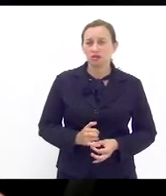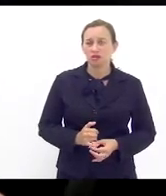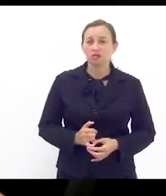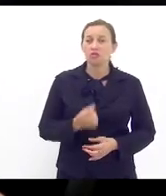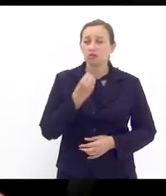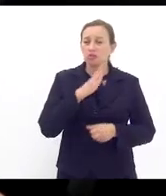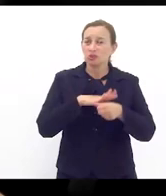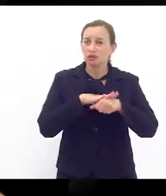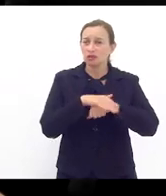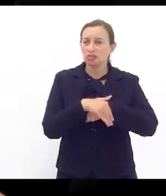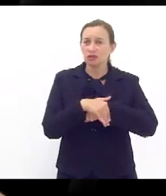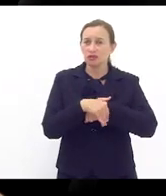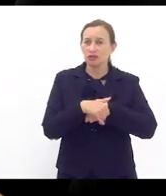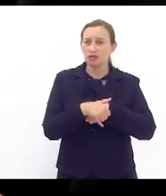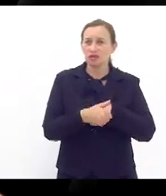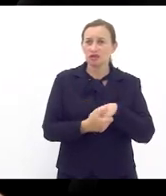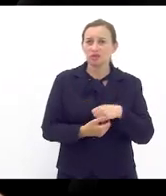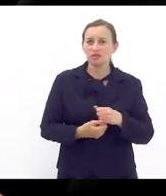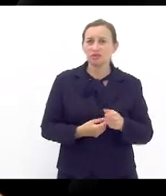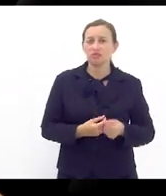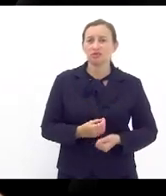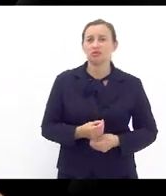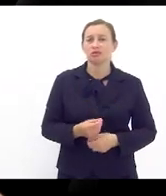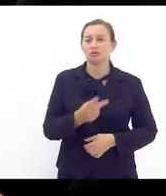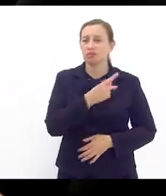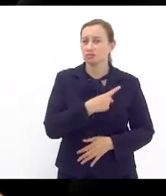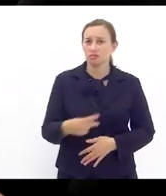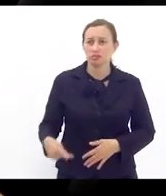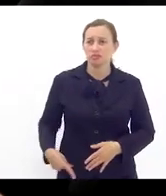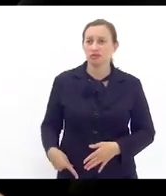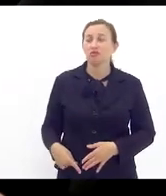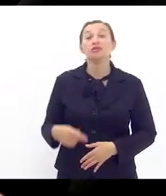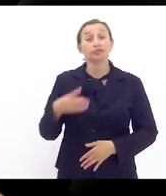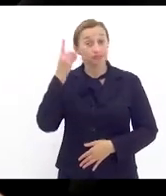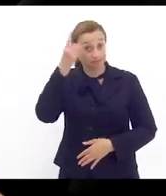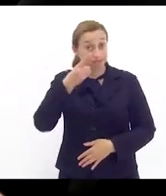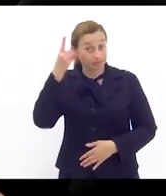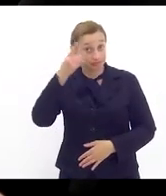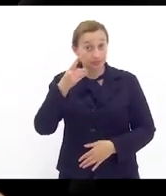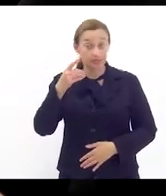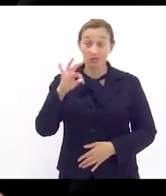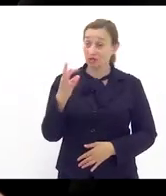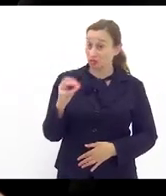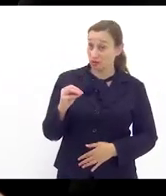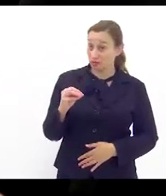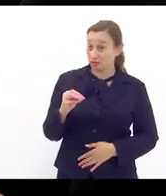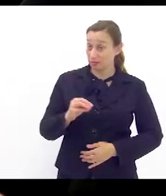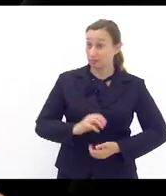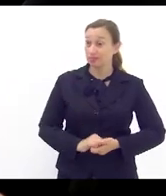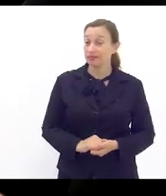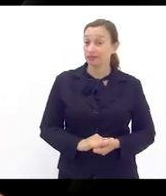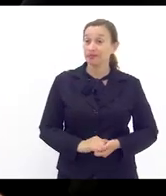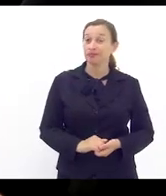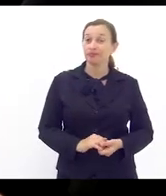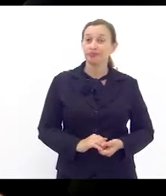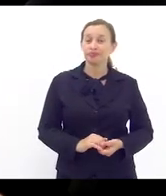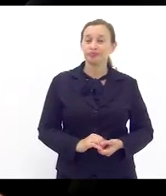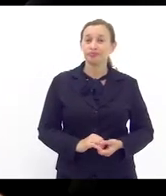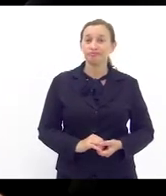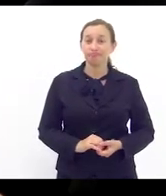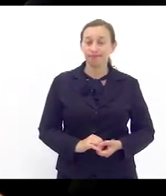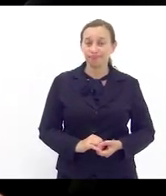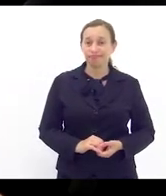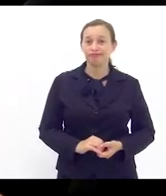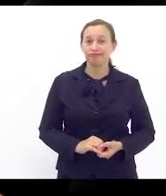boa noite boa noite Presidente e deputado Thiago Rangel Muito obrigado pela oportunidade pelo